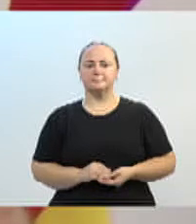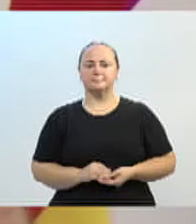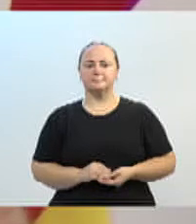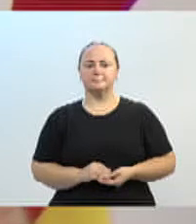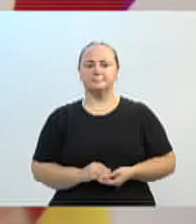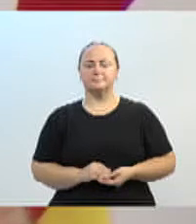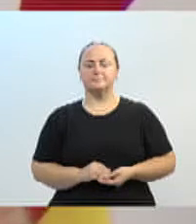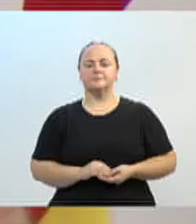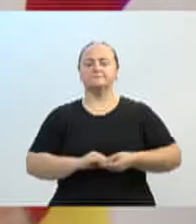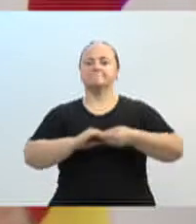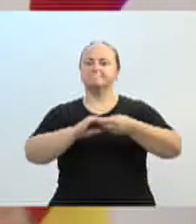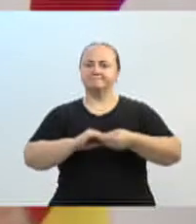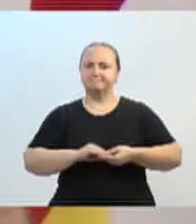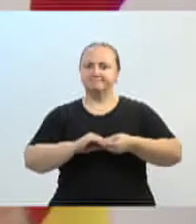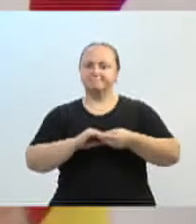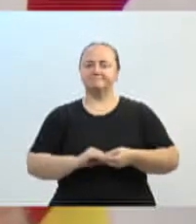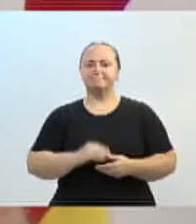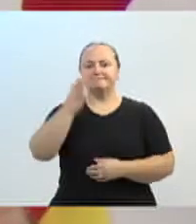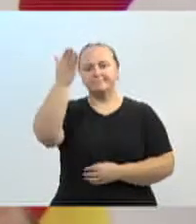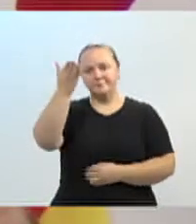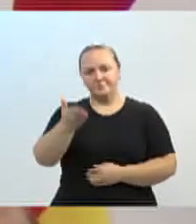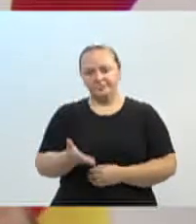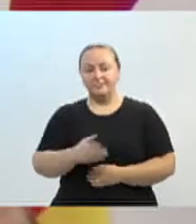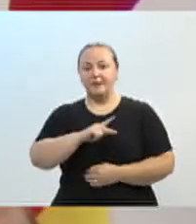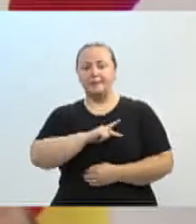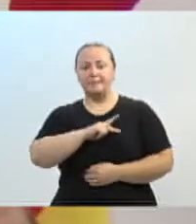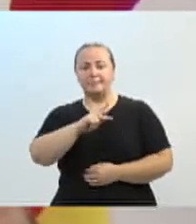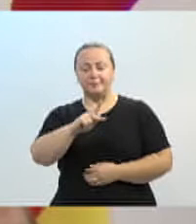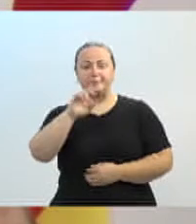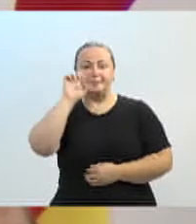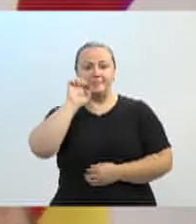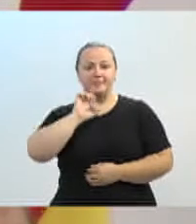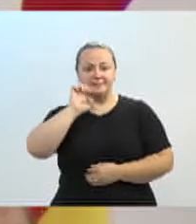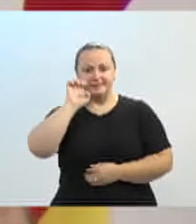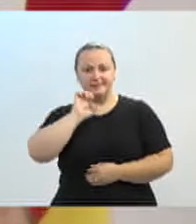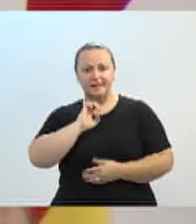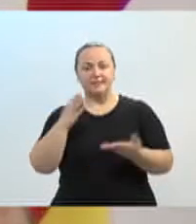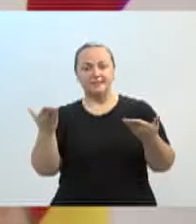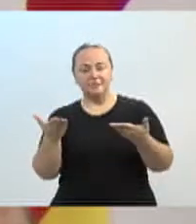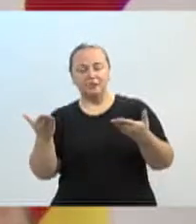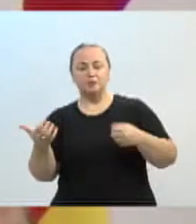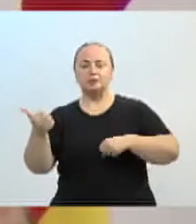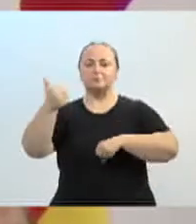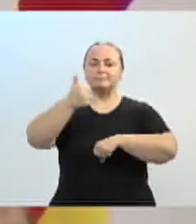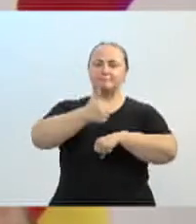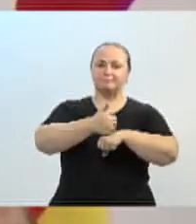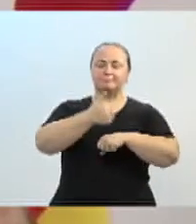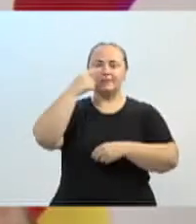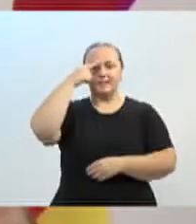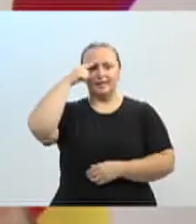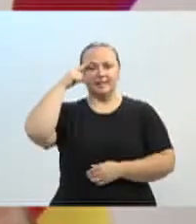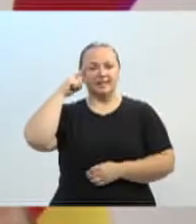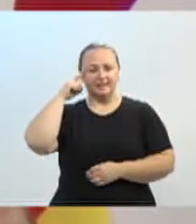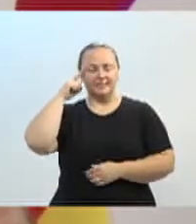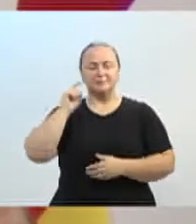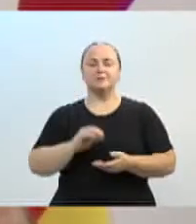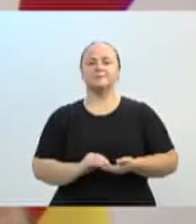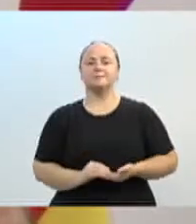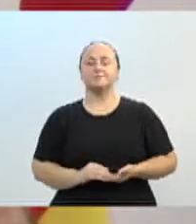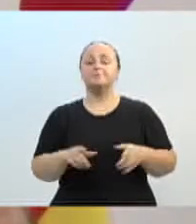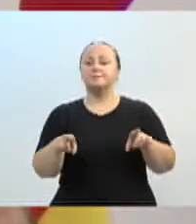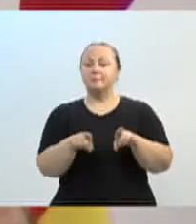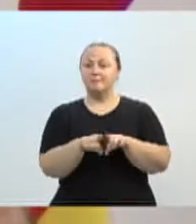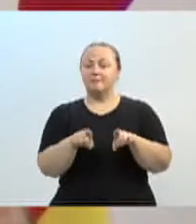Cumprimento o senhor presidente Egídio Beckhauser e hoje na função vereador Ito, lhe cumprimento e cumprimento na sua